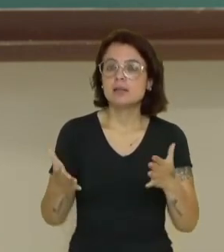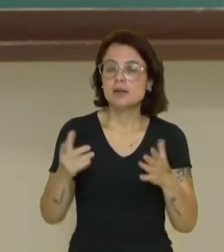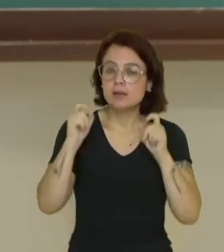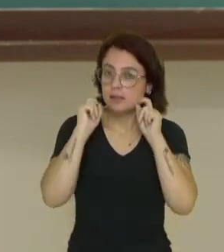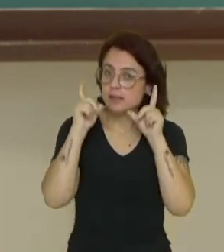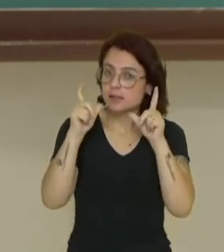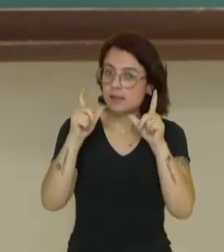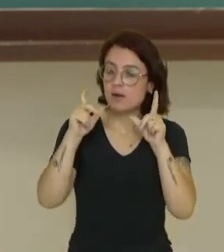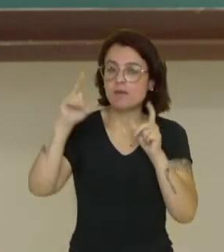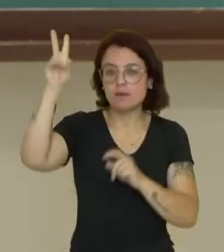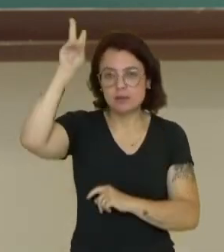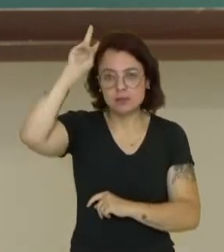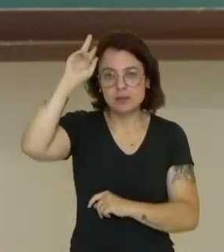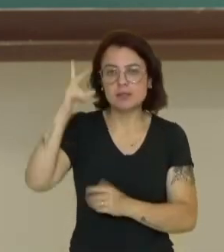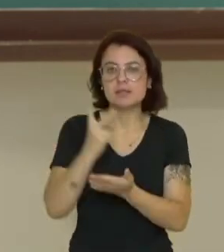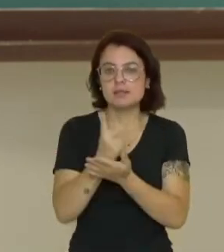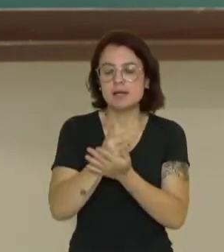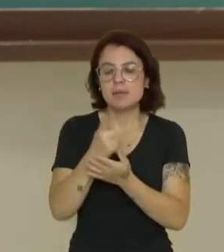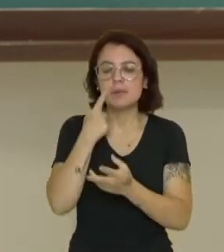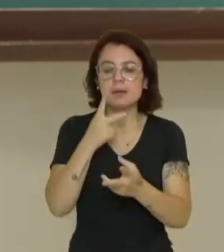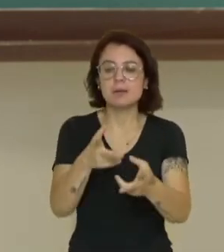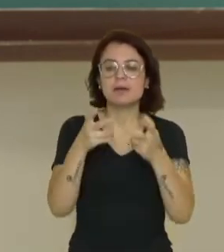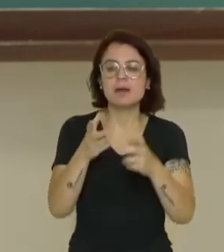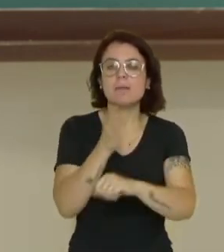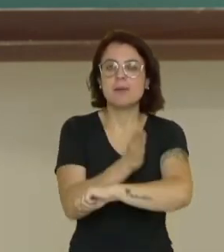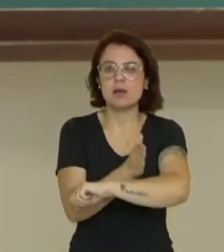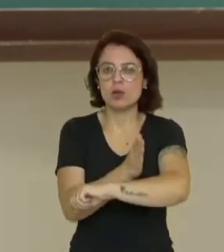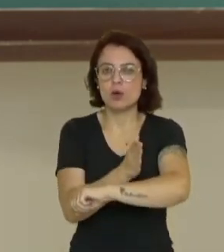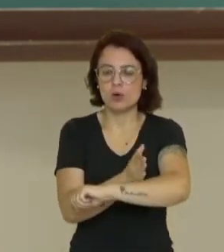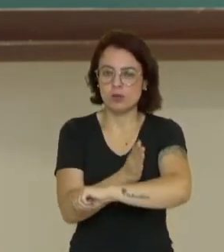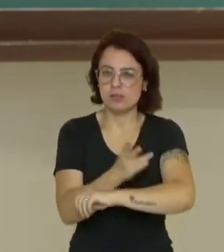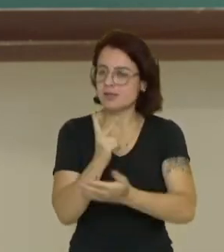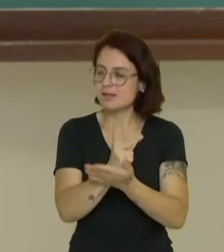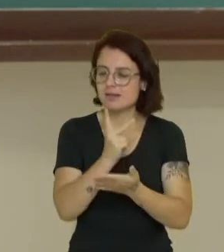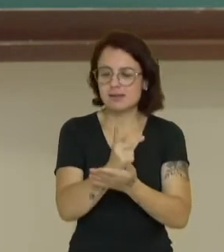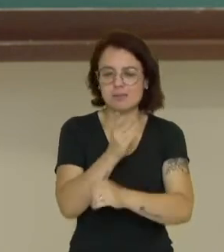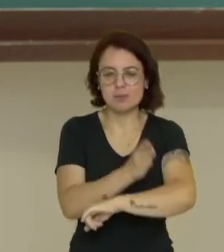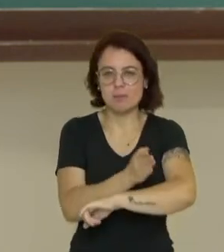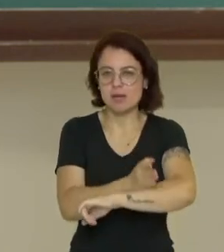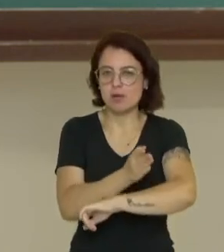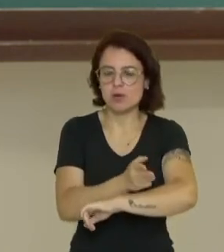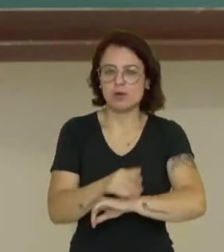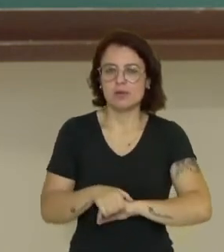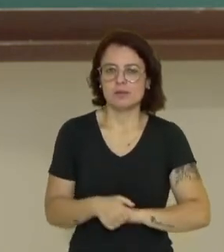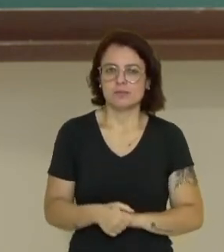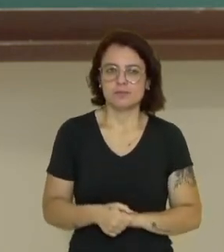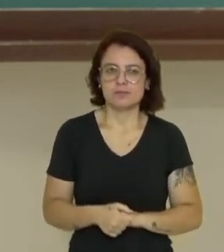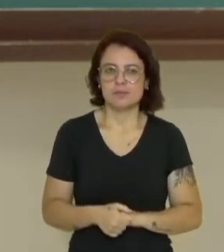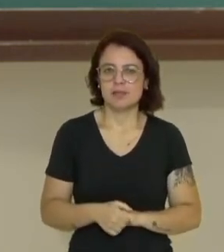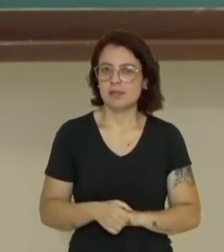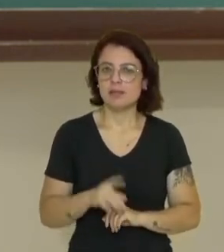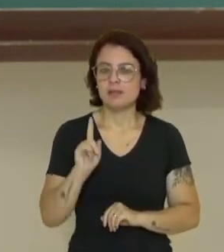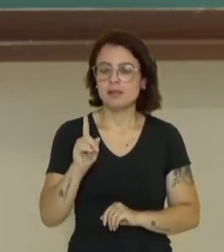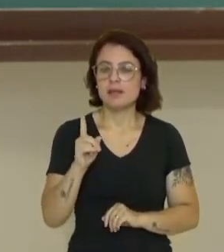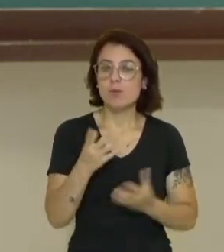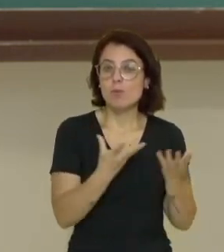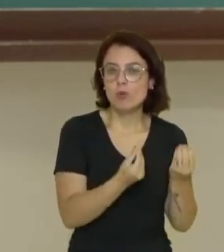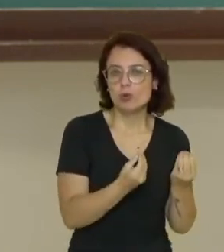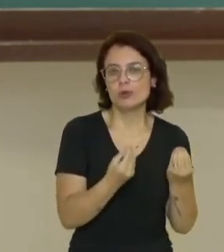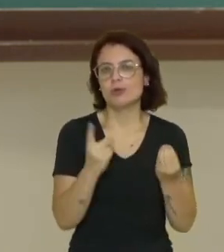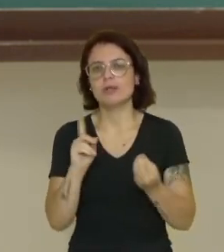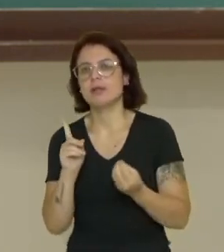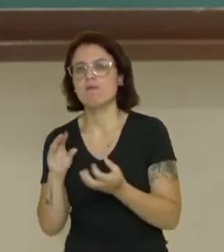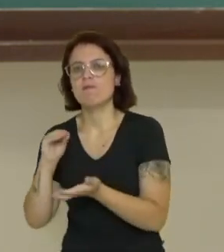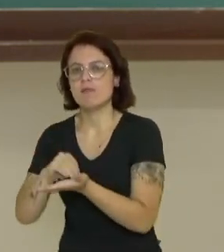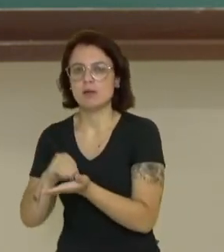ser virtuoso é sempre observar o caminho do meio, né? O caminho do meio, não ir para excesso, não ir para falta.